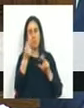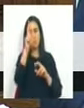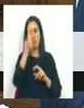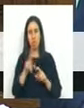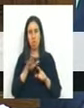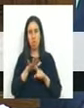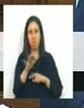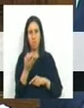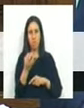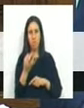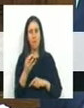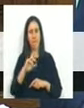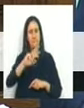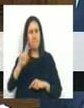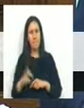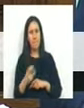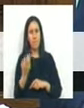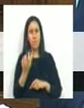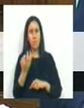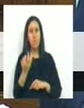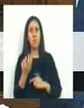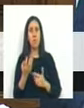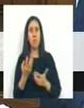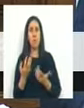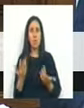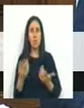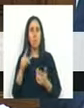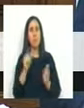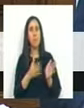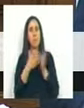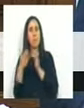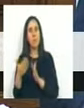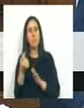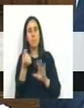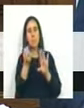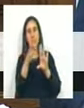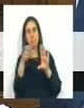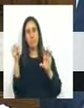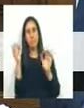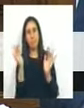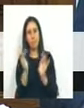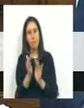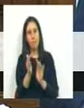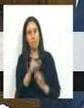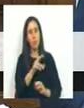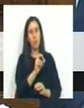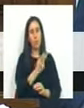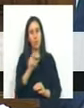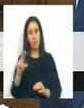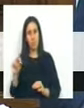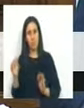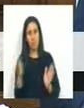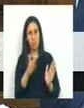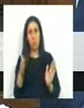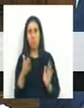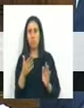ações teve uma baixa considerável e houve também alguma saída de depósitos entre o mês de outubro e novembro, que foi claramente